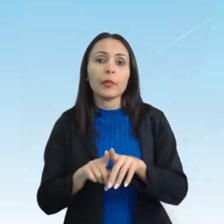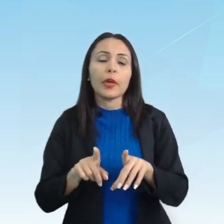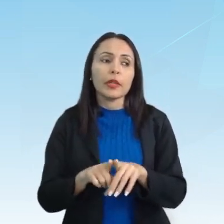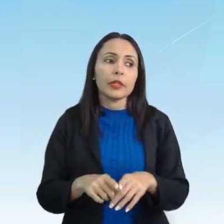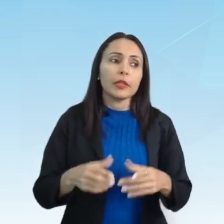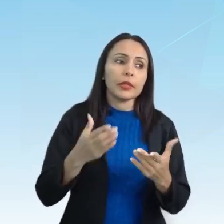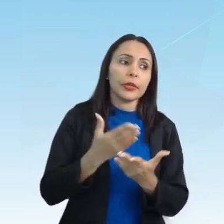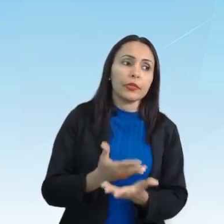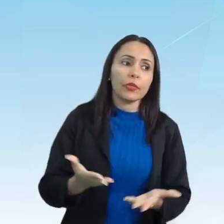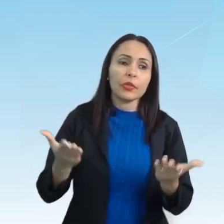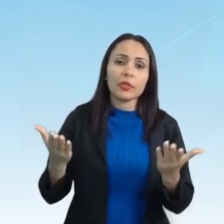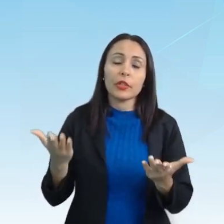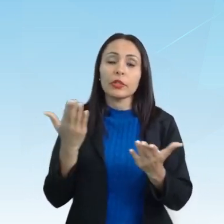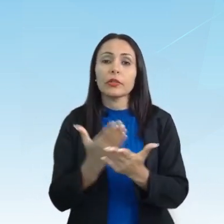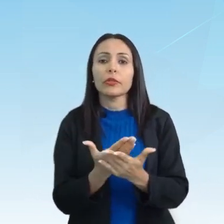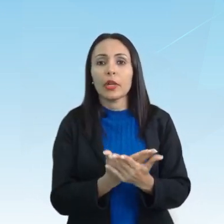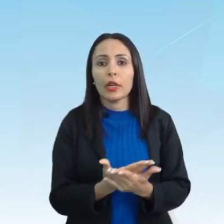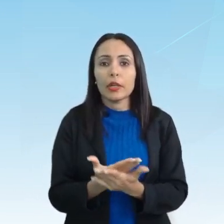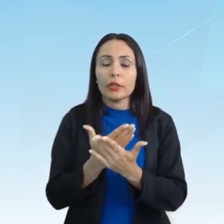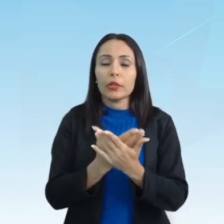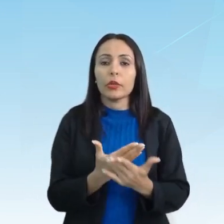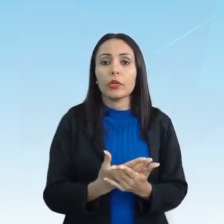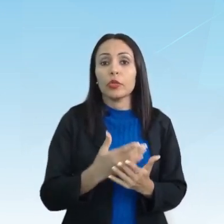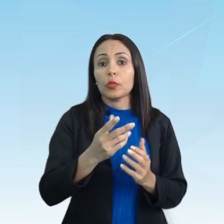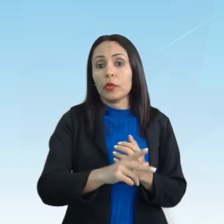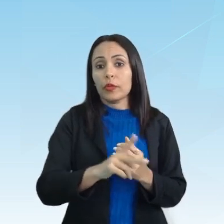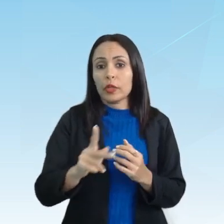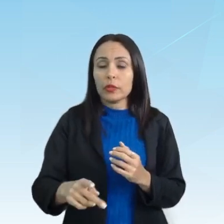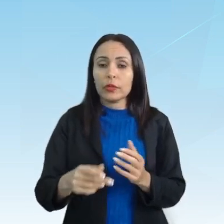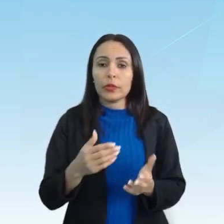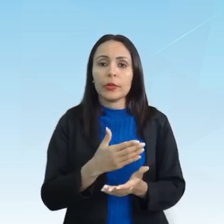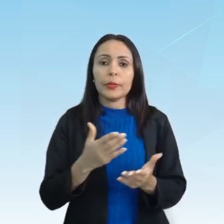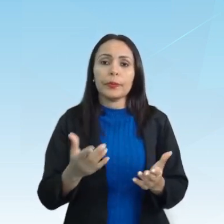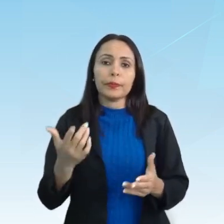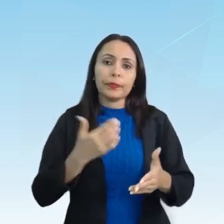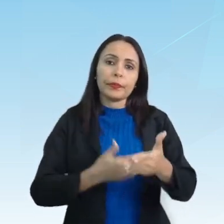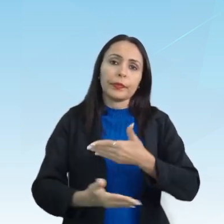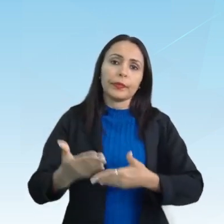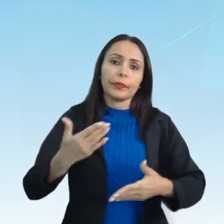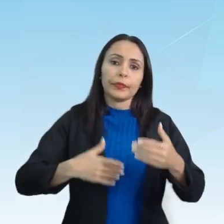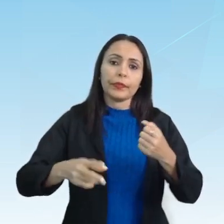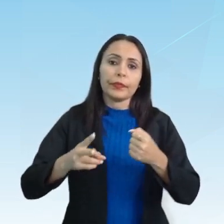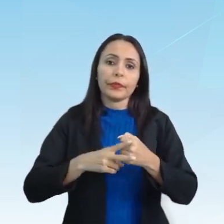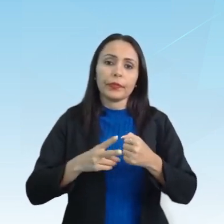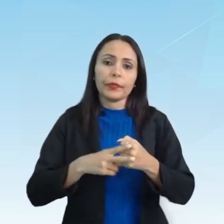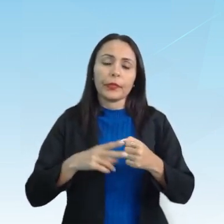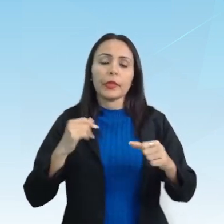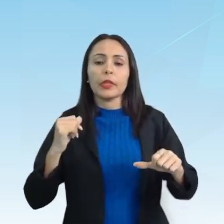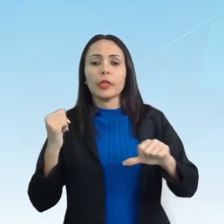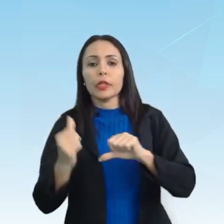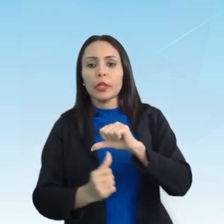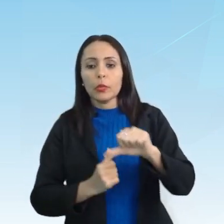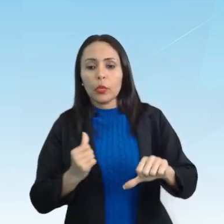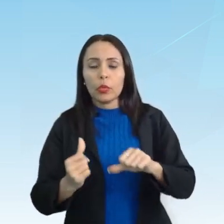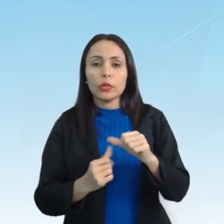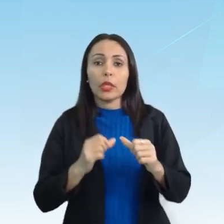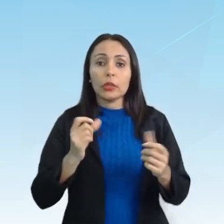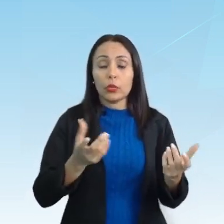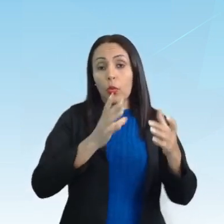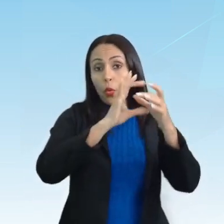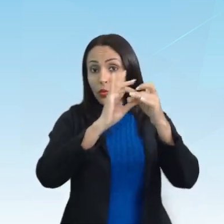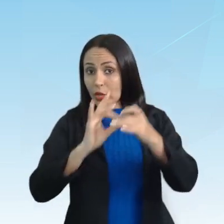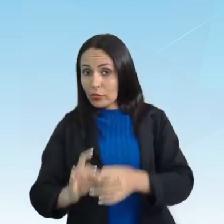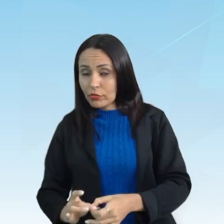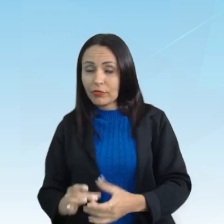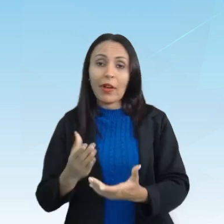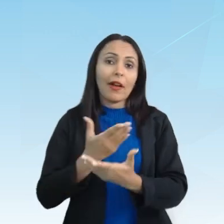vocês estudassem com os seus professores a relação de verbos que mudam mediante o contexto.